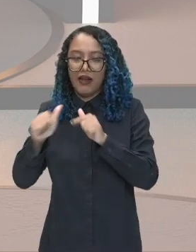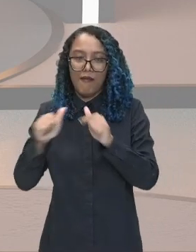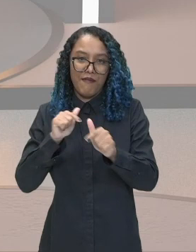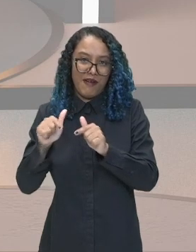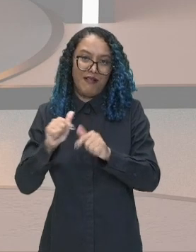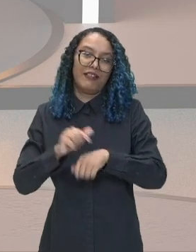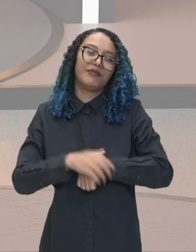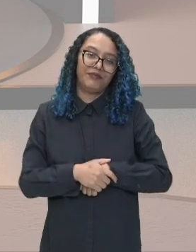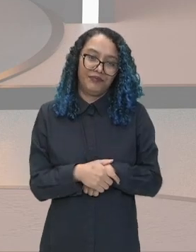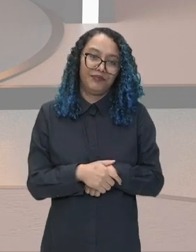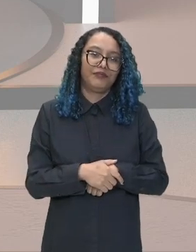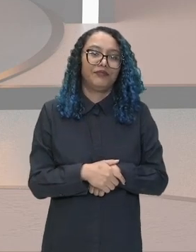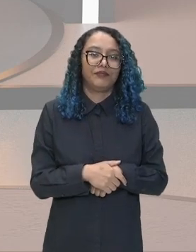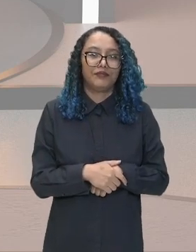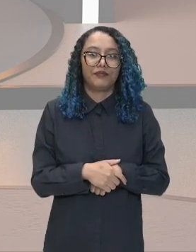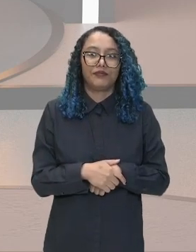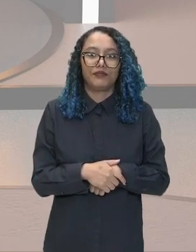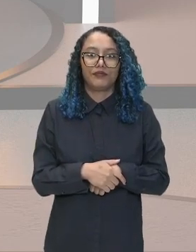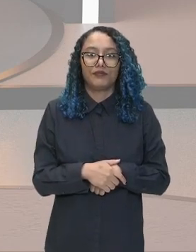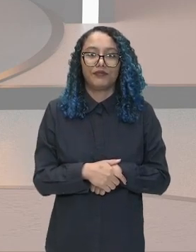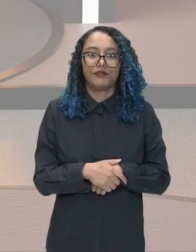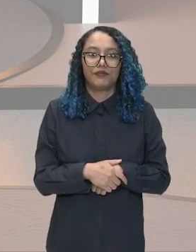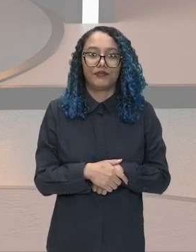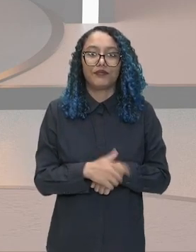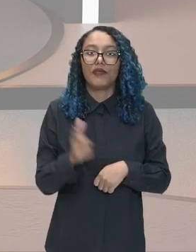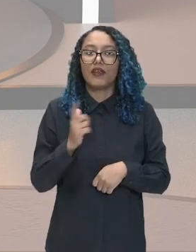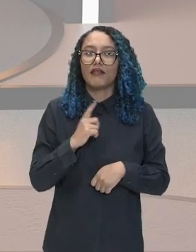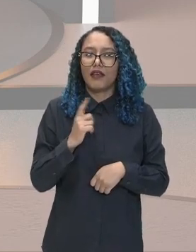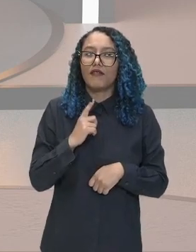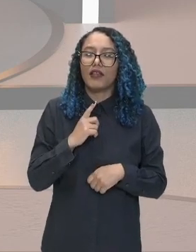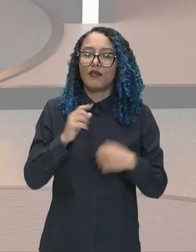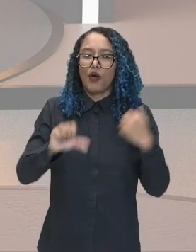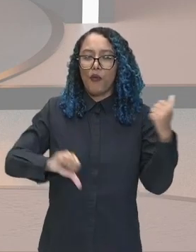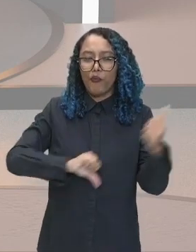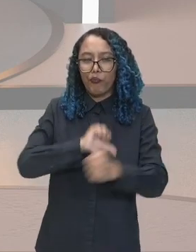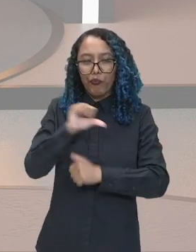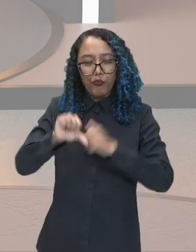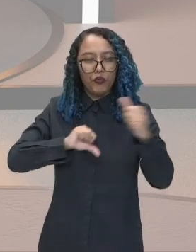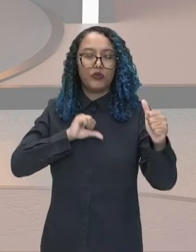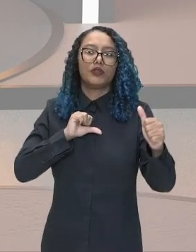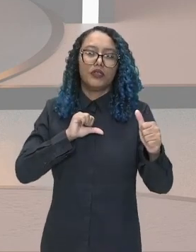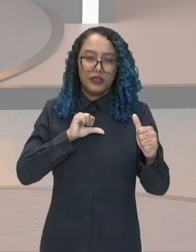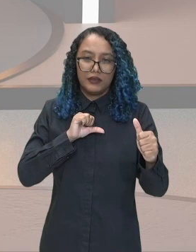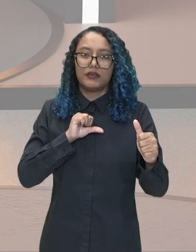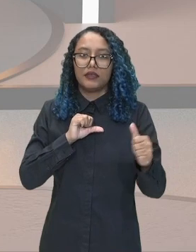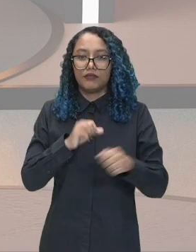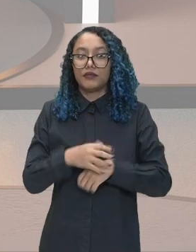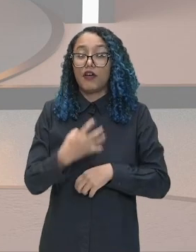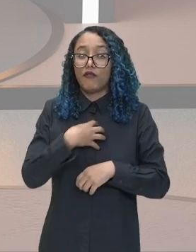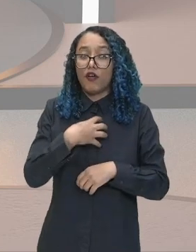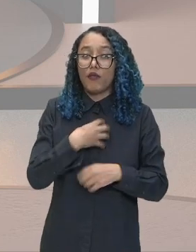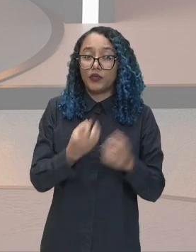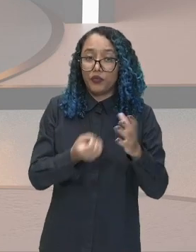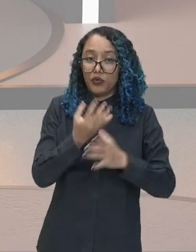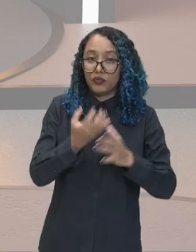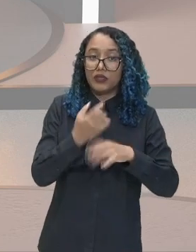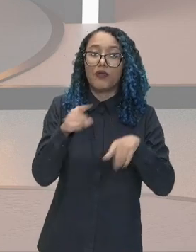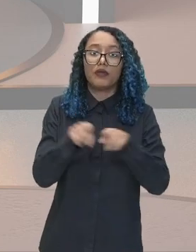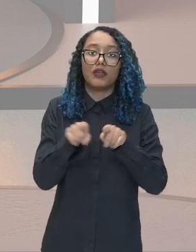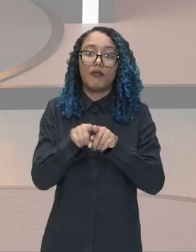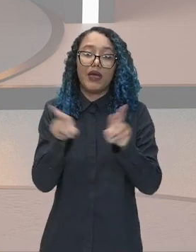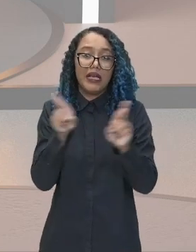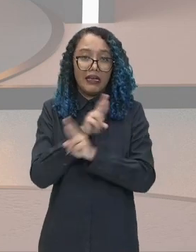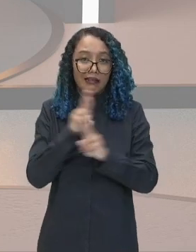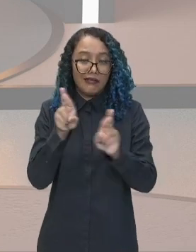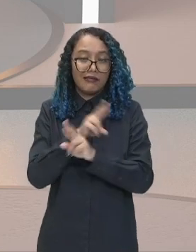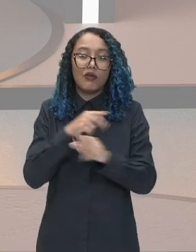trabalho. Houve uma mudança radical no modo de produção e nas relações de trabalho. Nós vamos